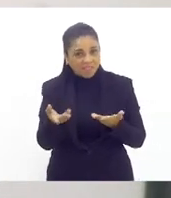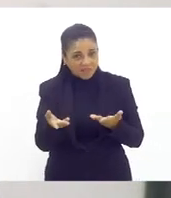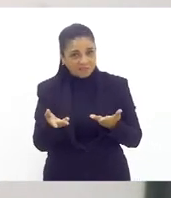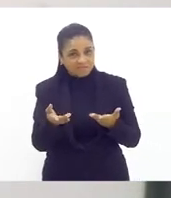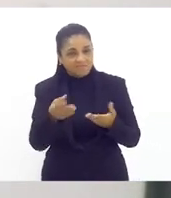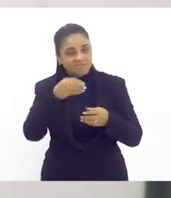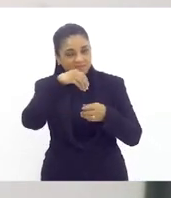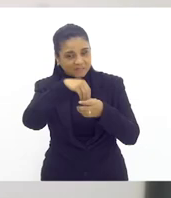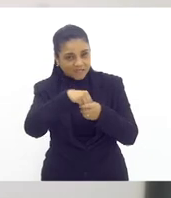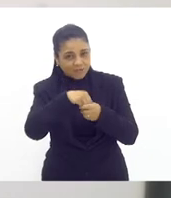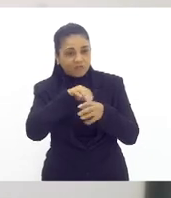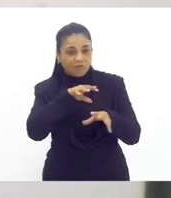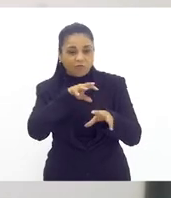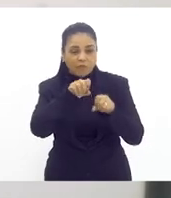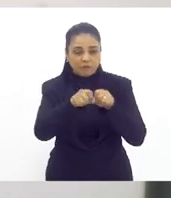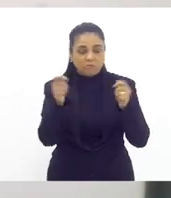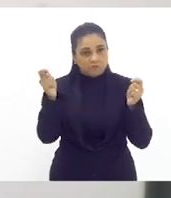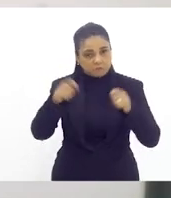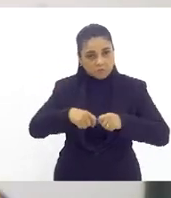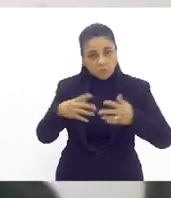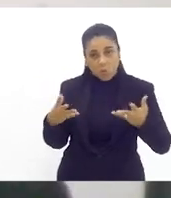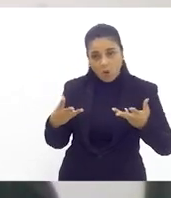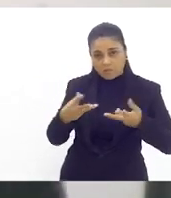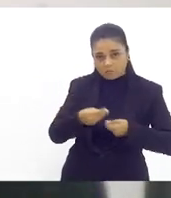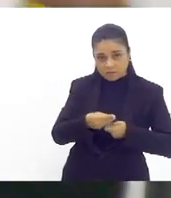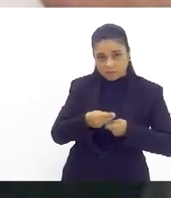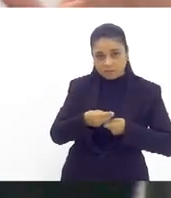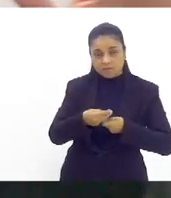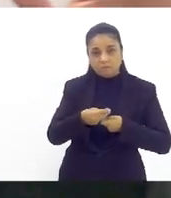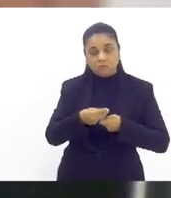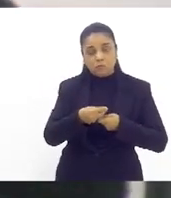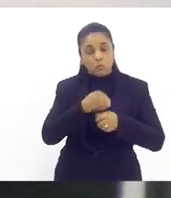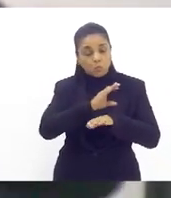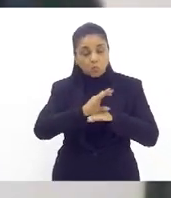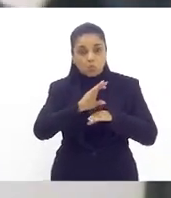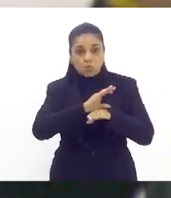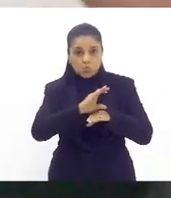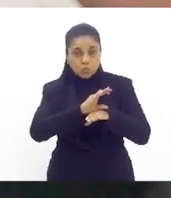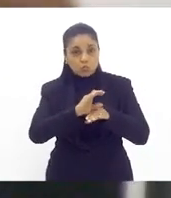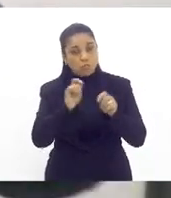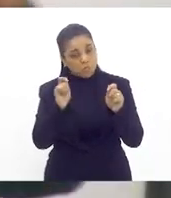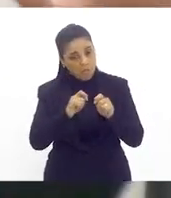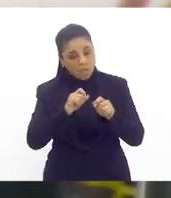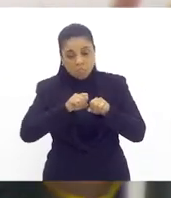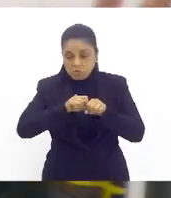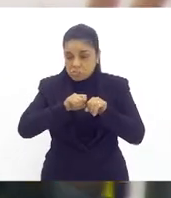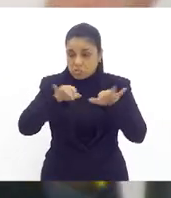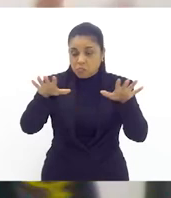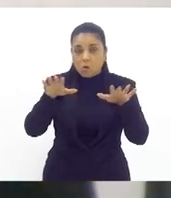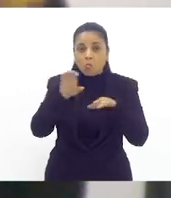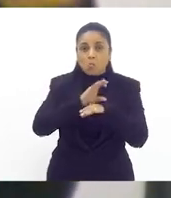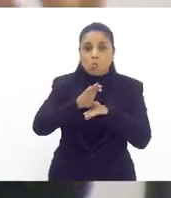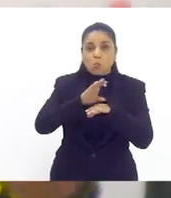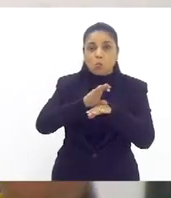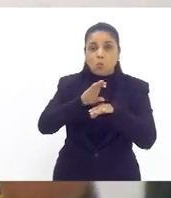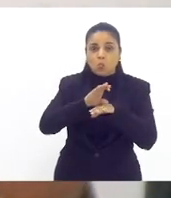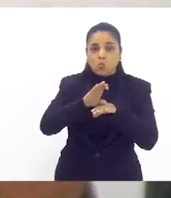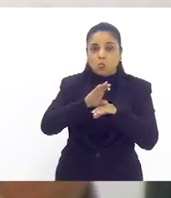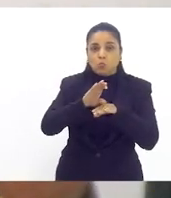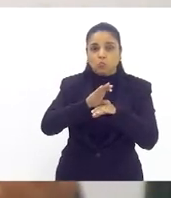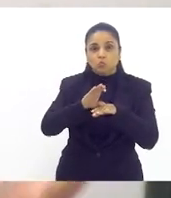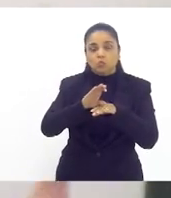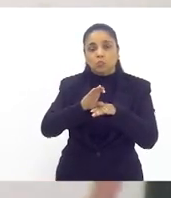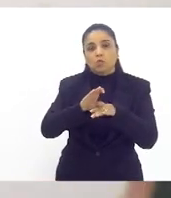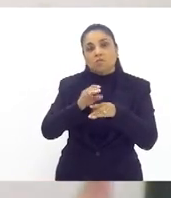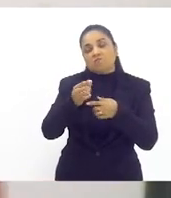por exemplo de Formação capacitação qualificação Você pode ter um monte de curso pulverizado e tudo bem a gente espalhou o curso para todo lugar não vai necessariamente